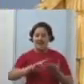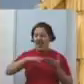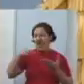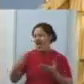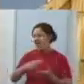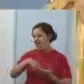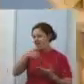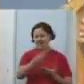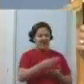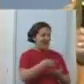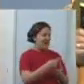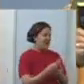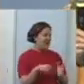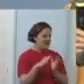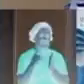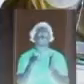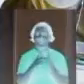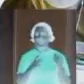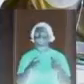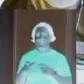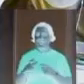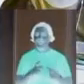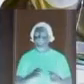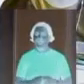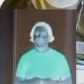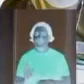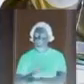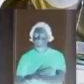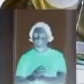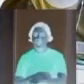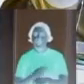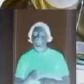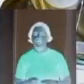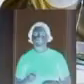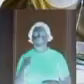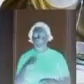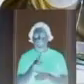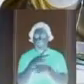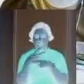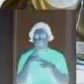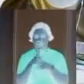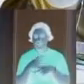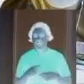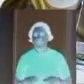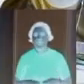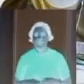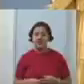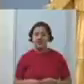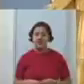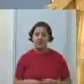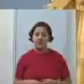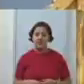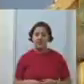Espatifou palha para todo lado. Mas veio aquelas palhas também, veio na venta do lobo. Aquilo tapou a cara dele, ele não viu.